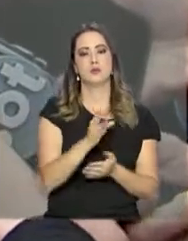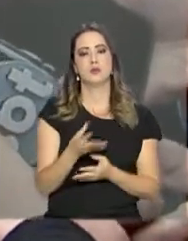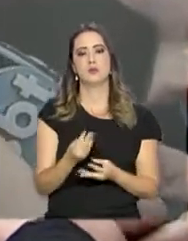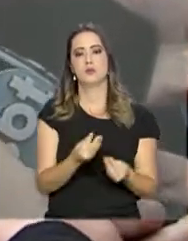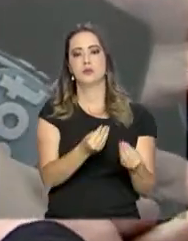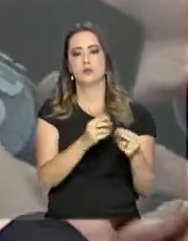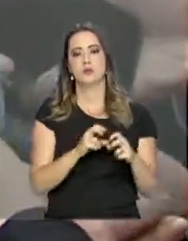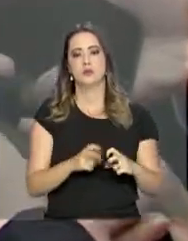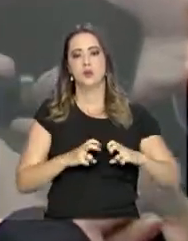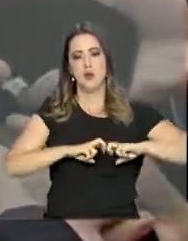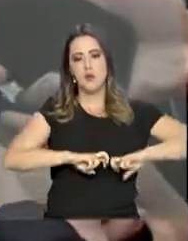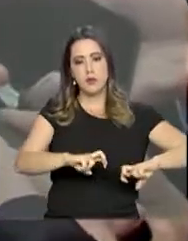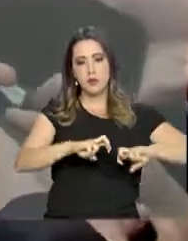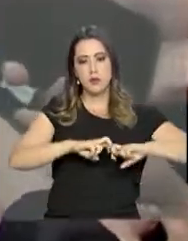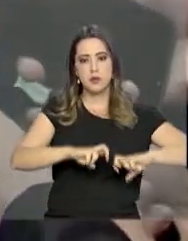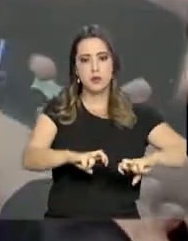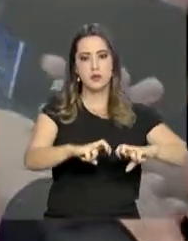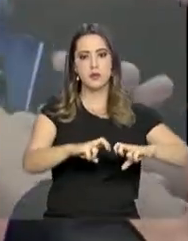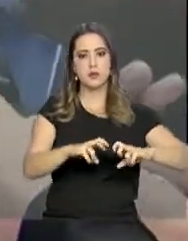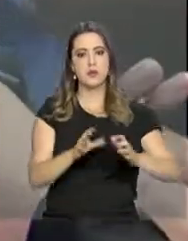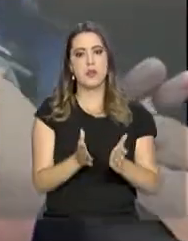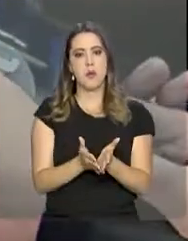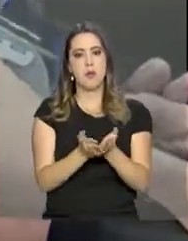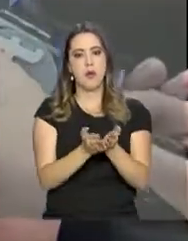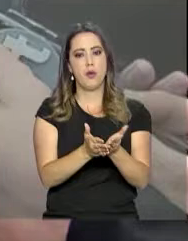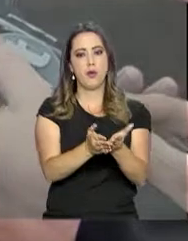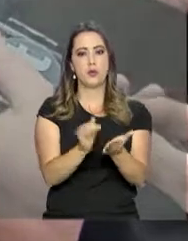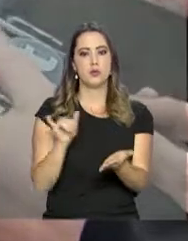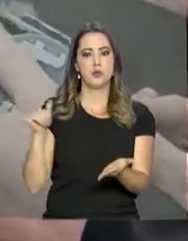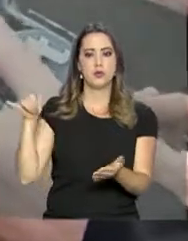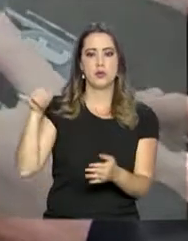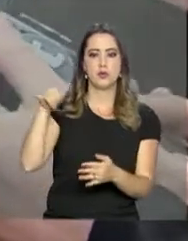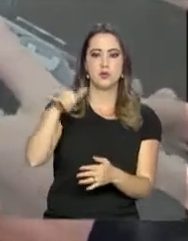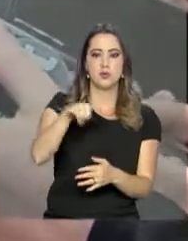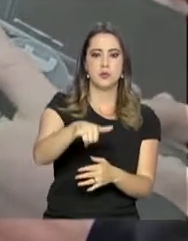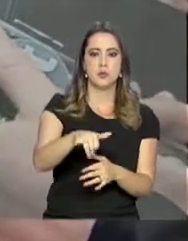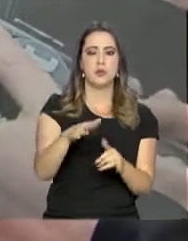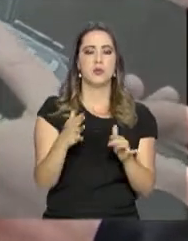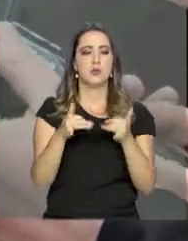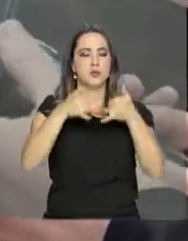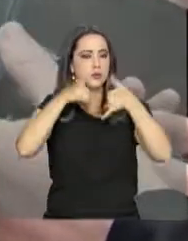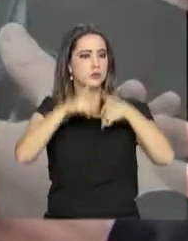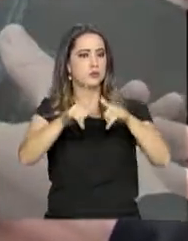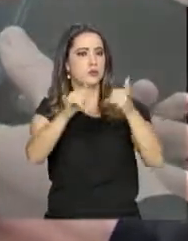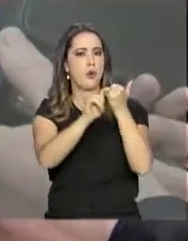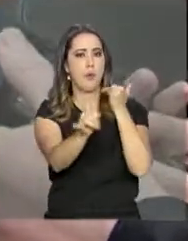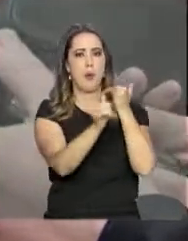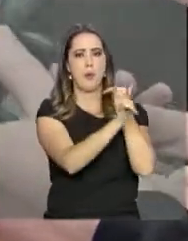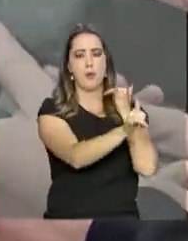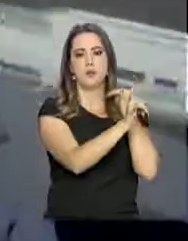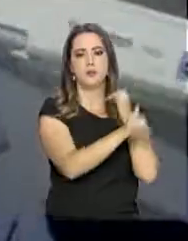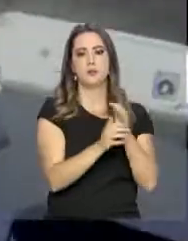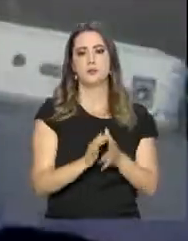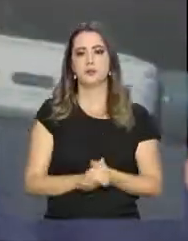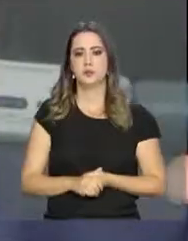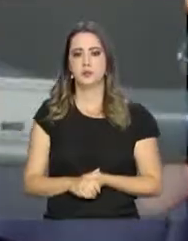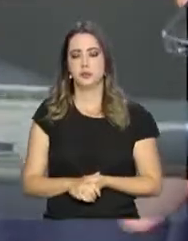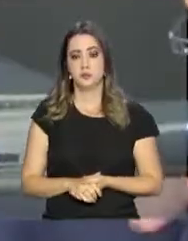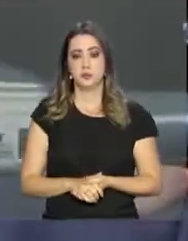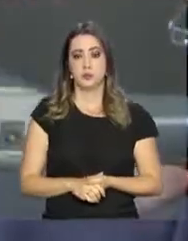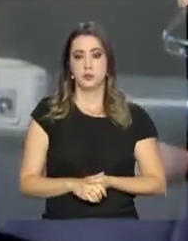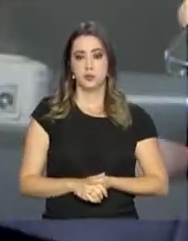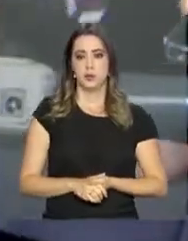Ferrovia também, presidente? Igualmente. Ferrovias, portos, aeroportos, linhas de transmissão e agora distribuidoras de energia. O ministro